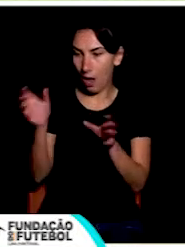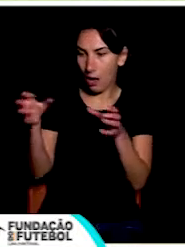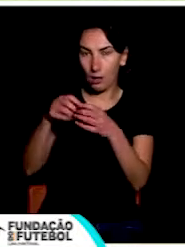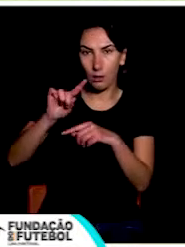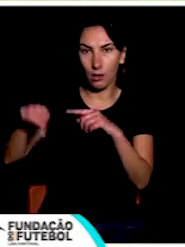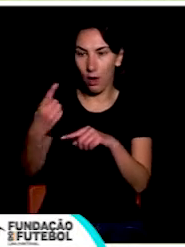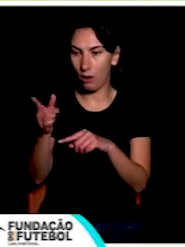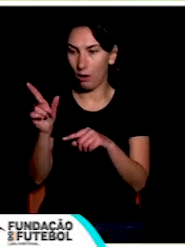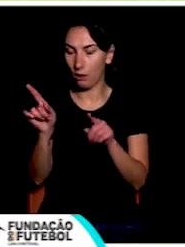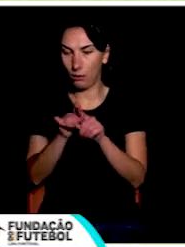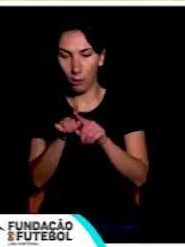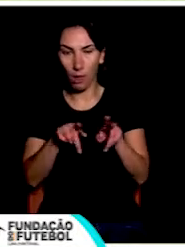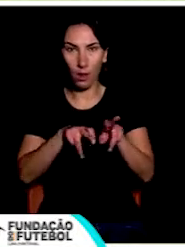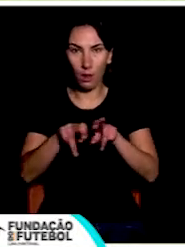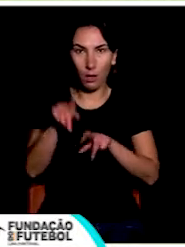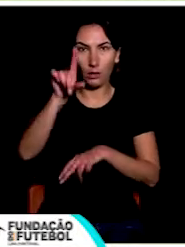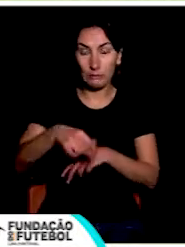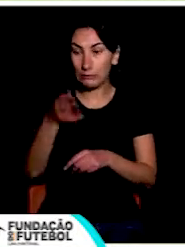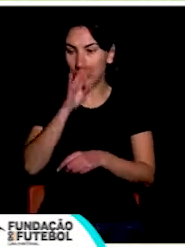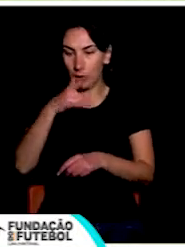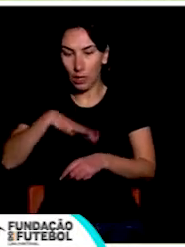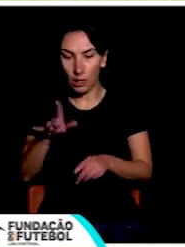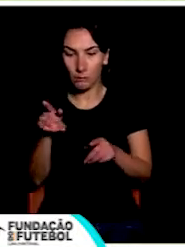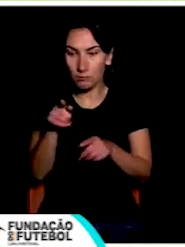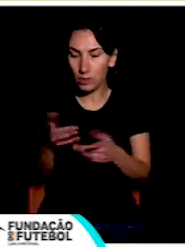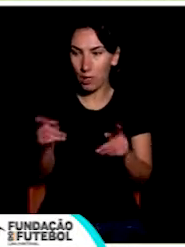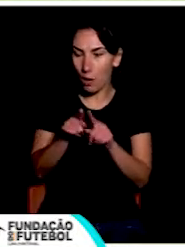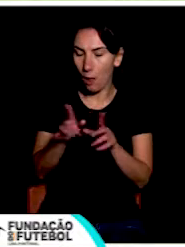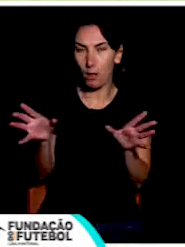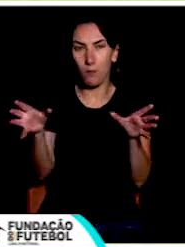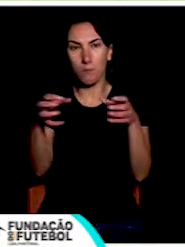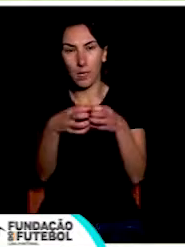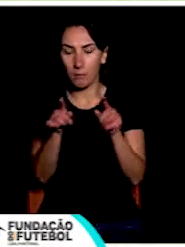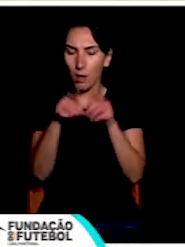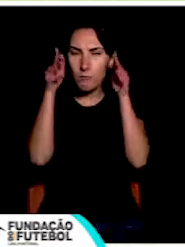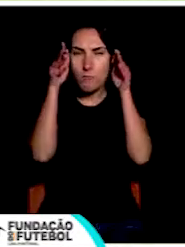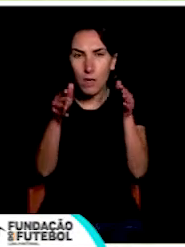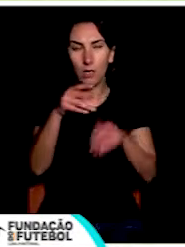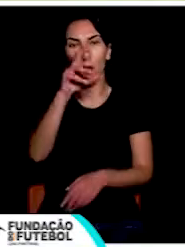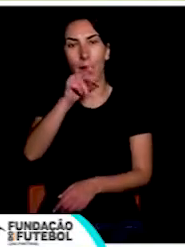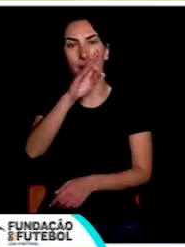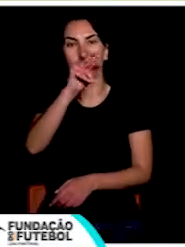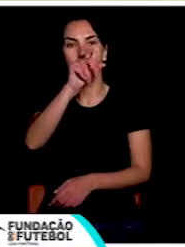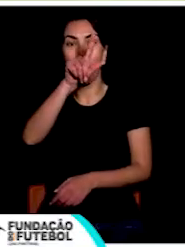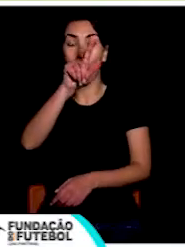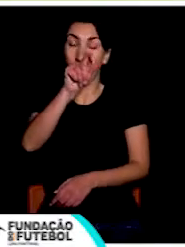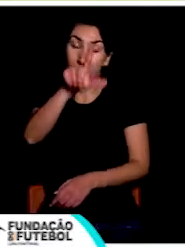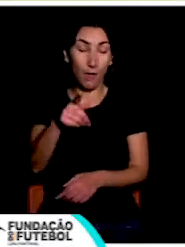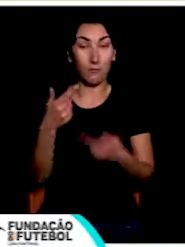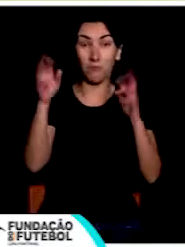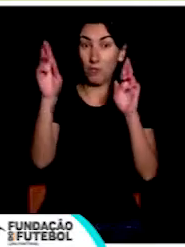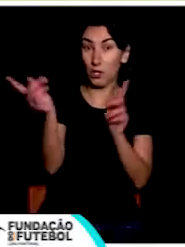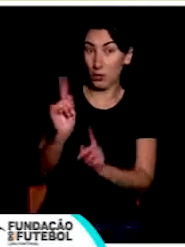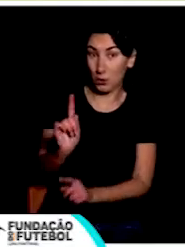o adversário, temos que ser competitivos e se queremos manter este nível temos que ser uma equipa muito concentrada. Rafael Vieira não